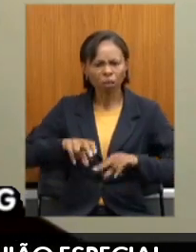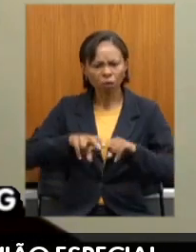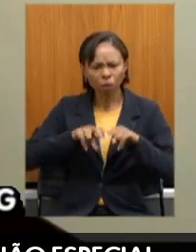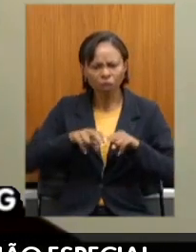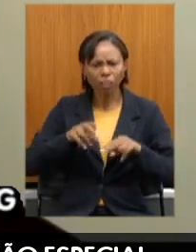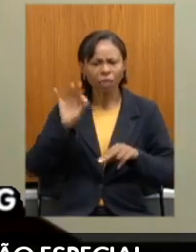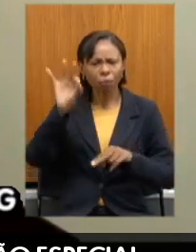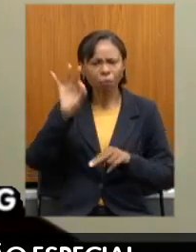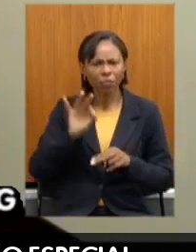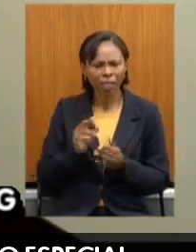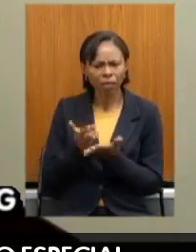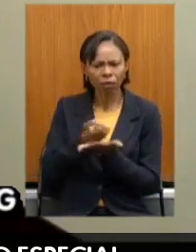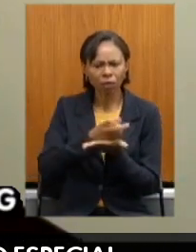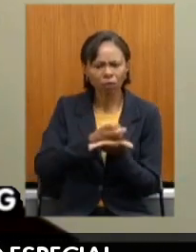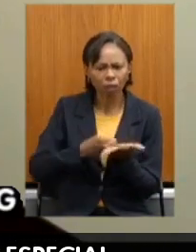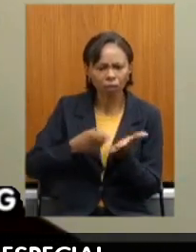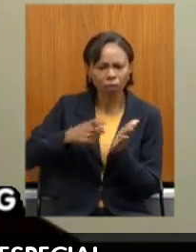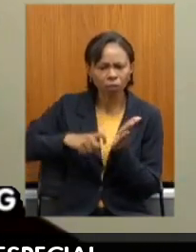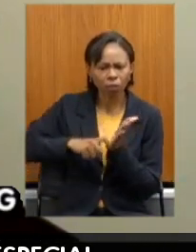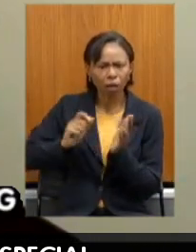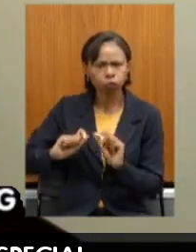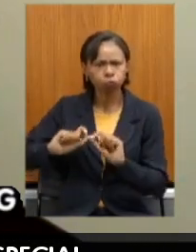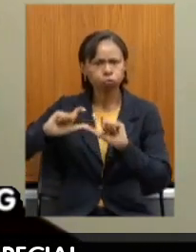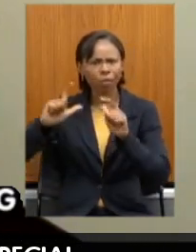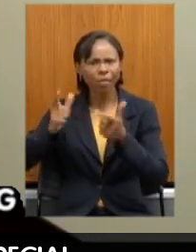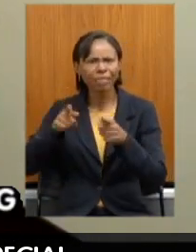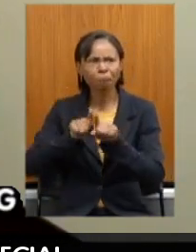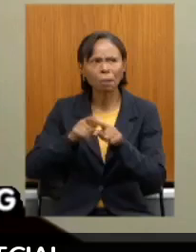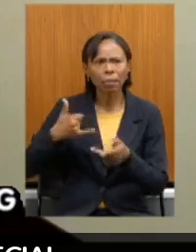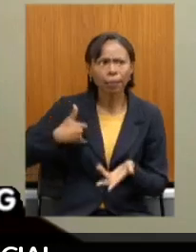idade? Vamos repensar isso, gente.